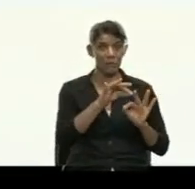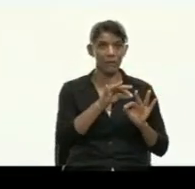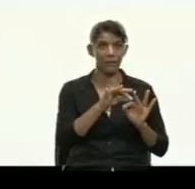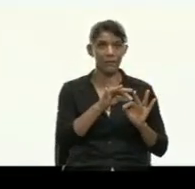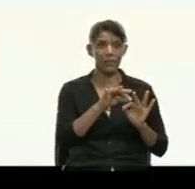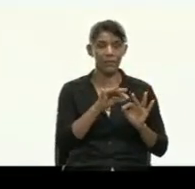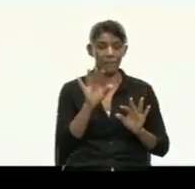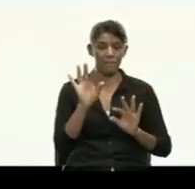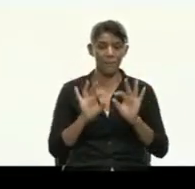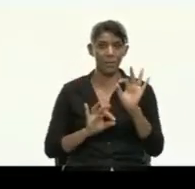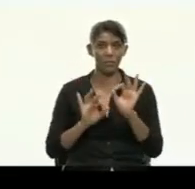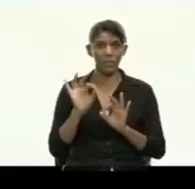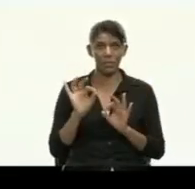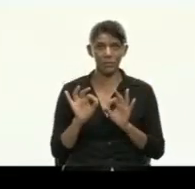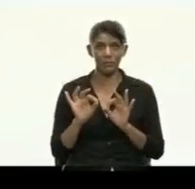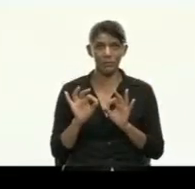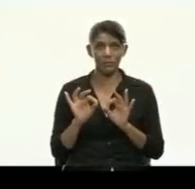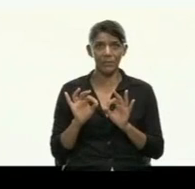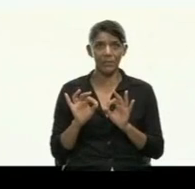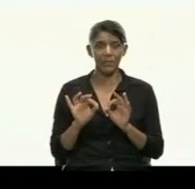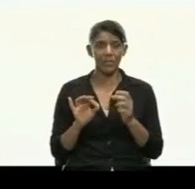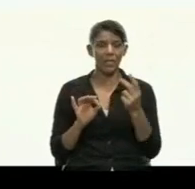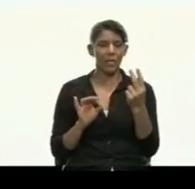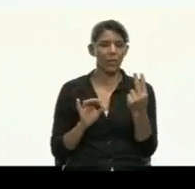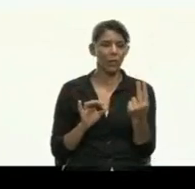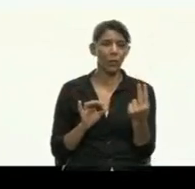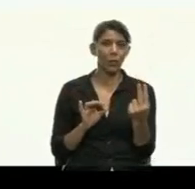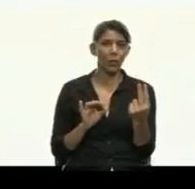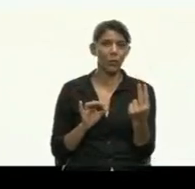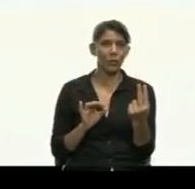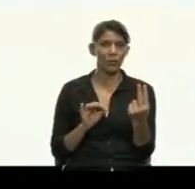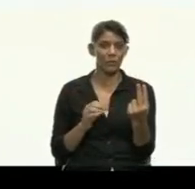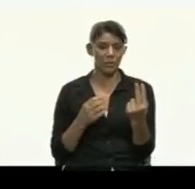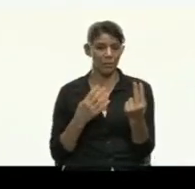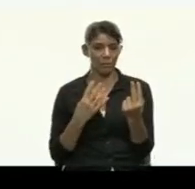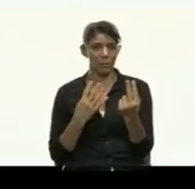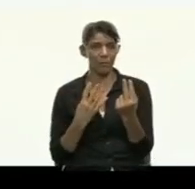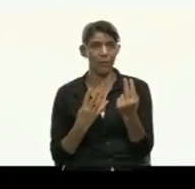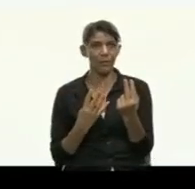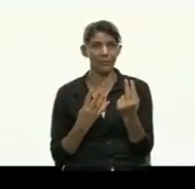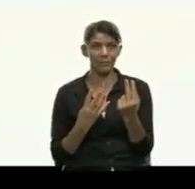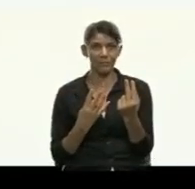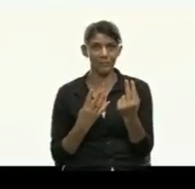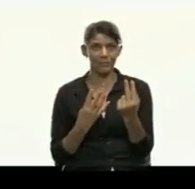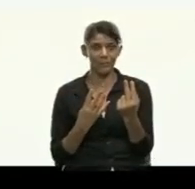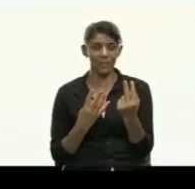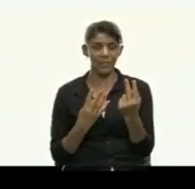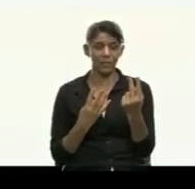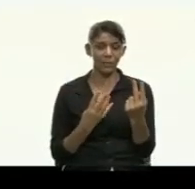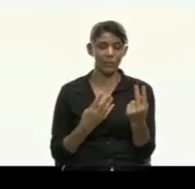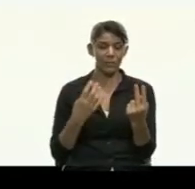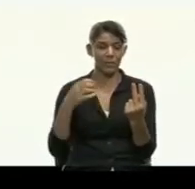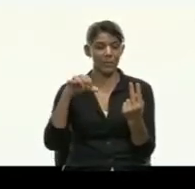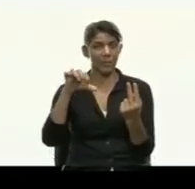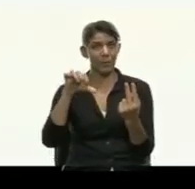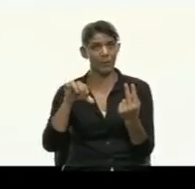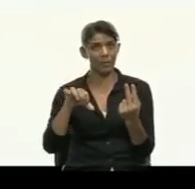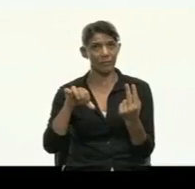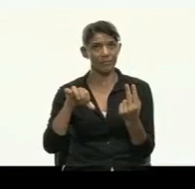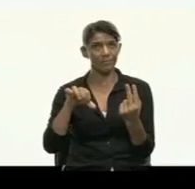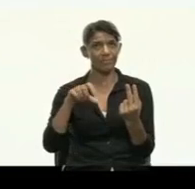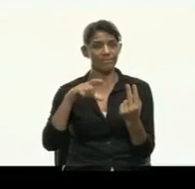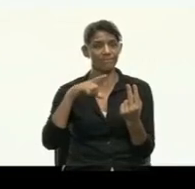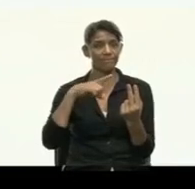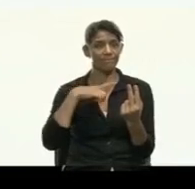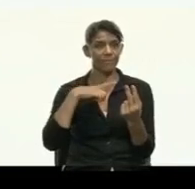aquele projetinho que a gente tem de 2x4 e 2x9, e a gente tem